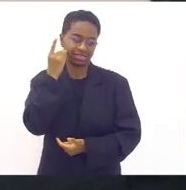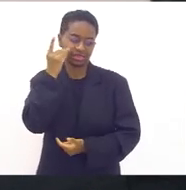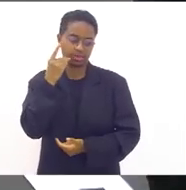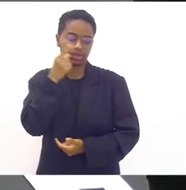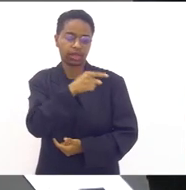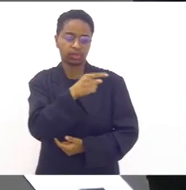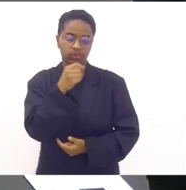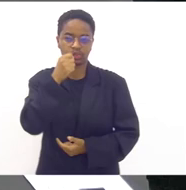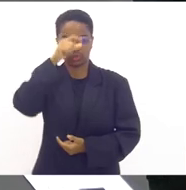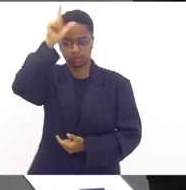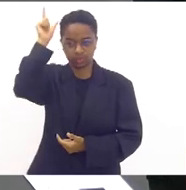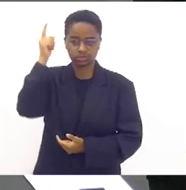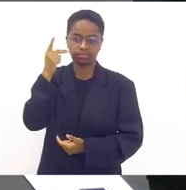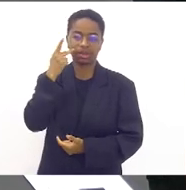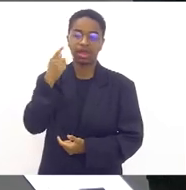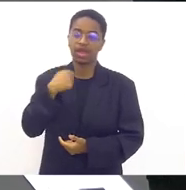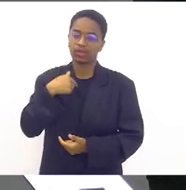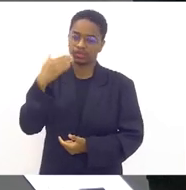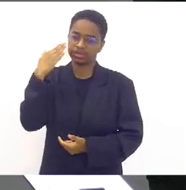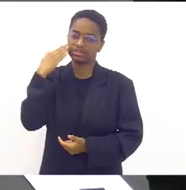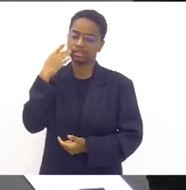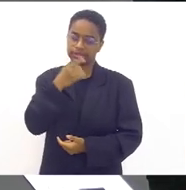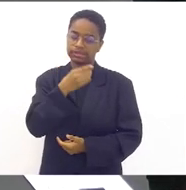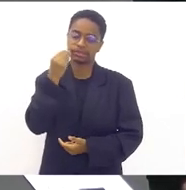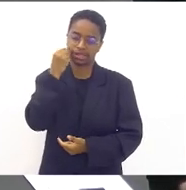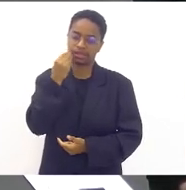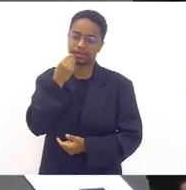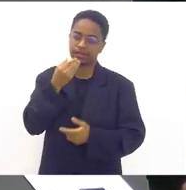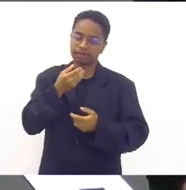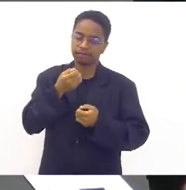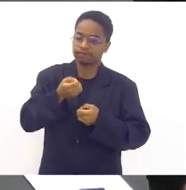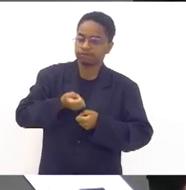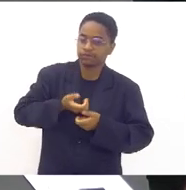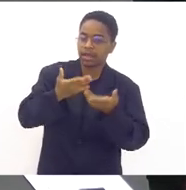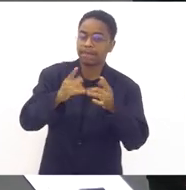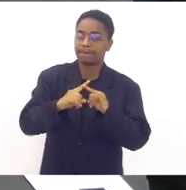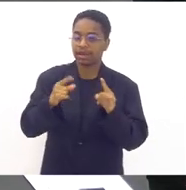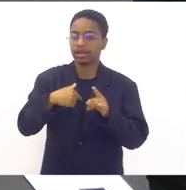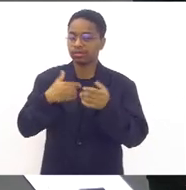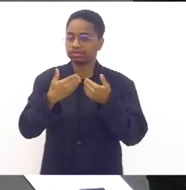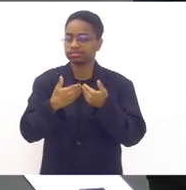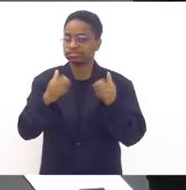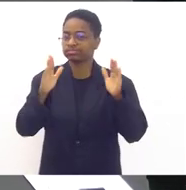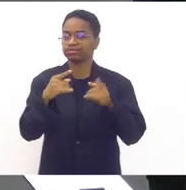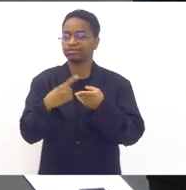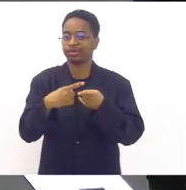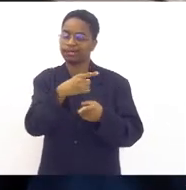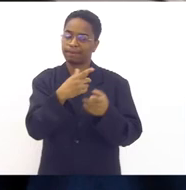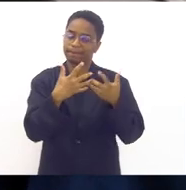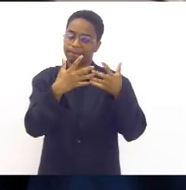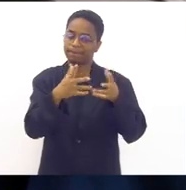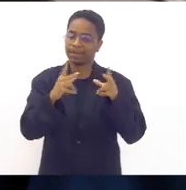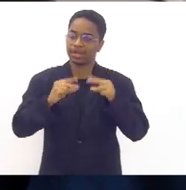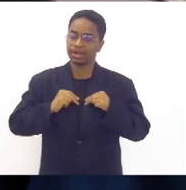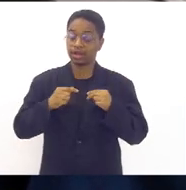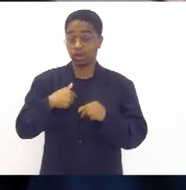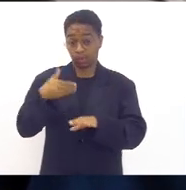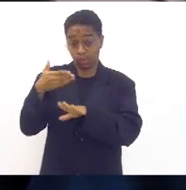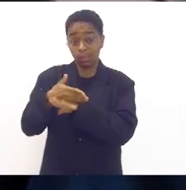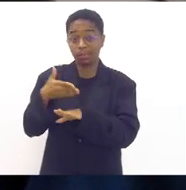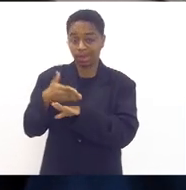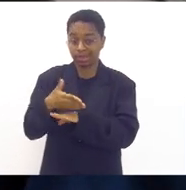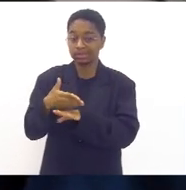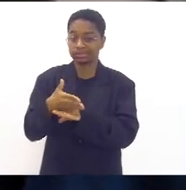coçando, mas esse ponto eu vou abrir porque merece a referência de Vossa Excelência. Vai. Doutor Gustavo, eu participei da